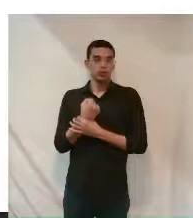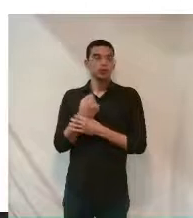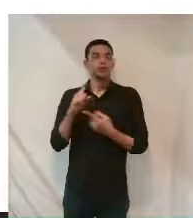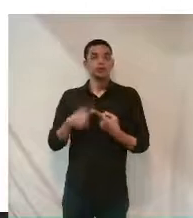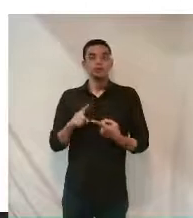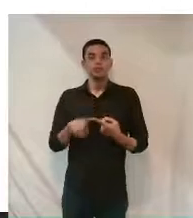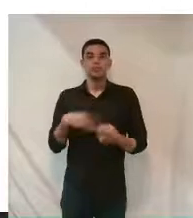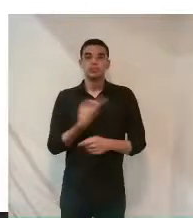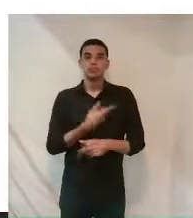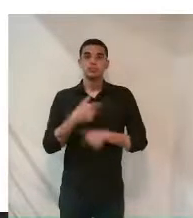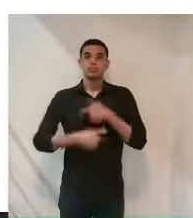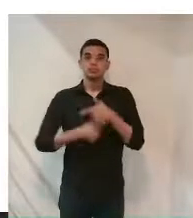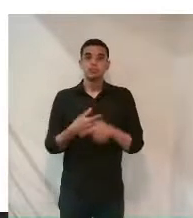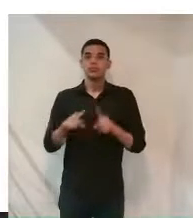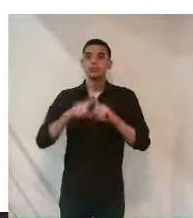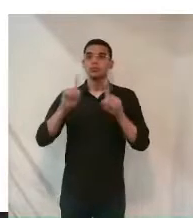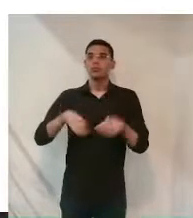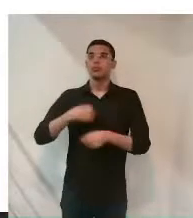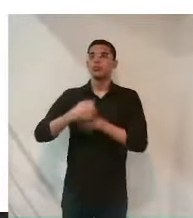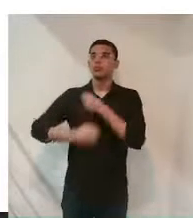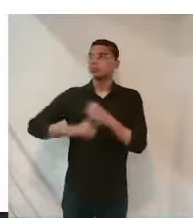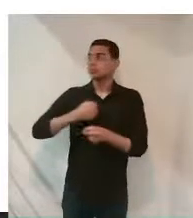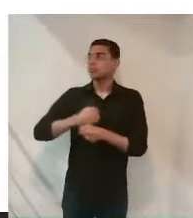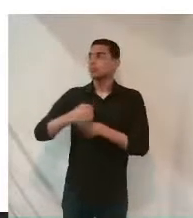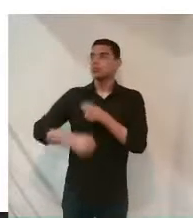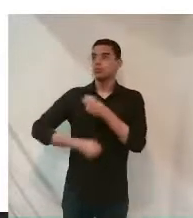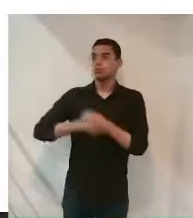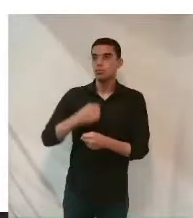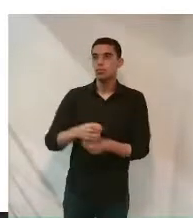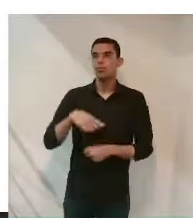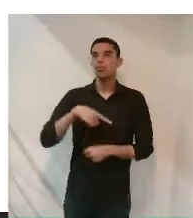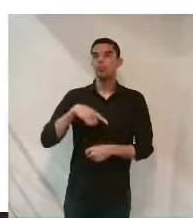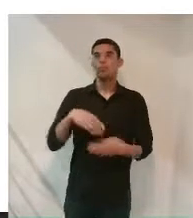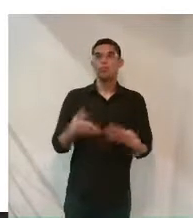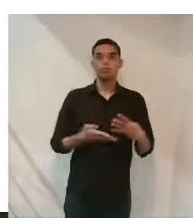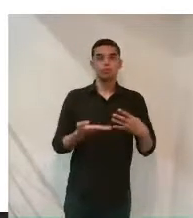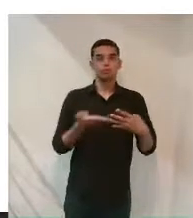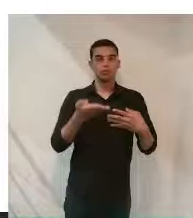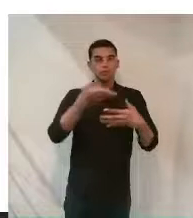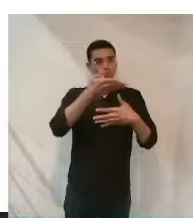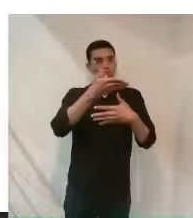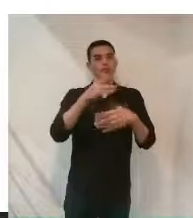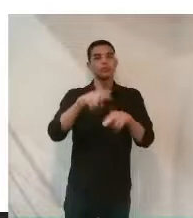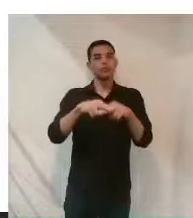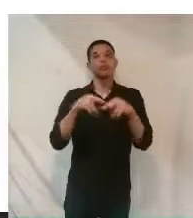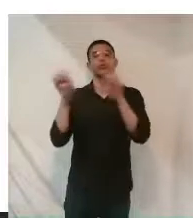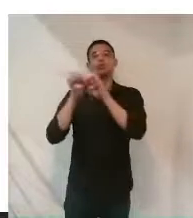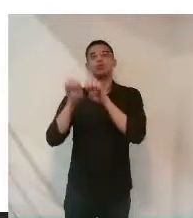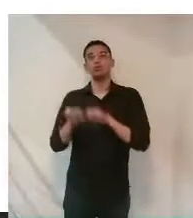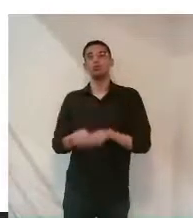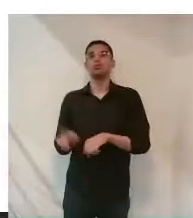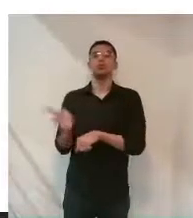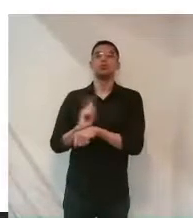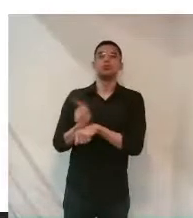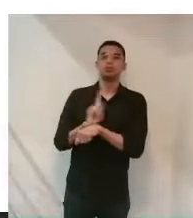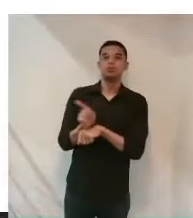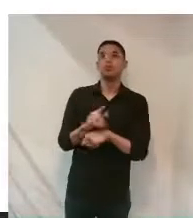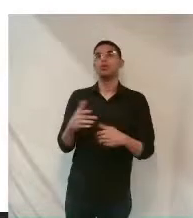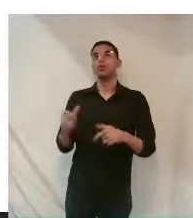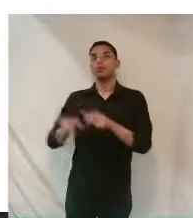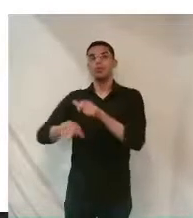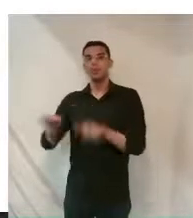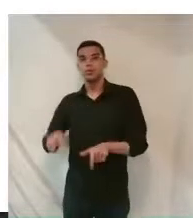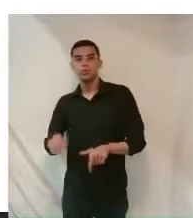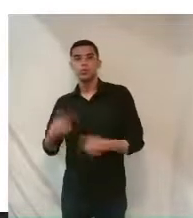para cada cooperativa. Essas cooperativas são ranqueadas em níveis, de acordo com estrutura, de acordo com gestão, de acordo com